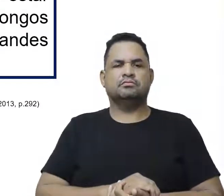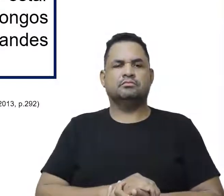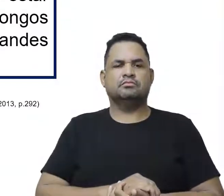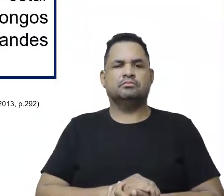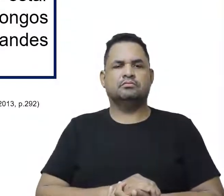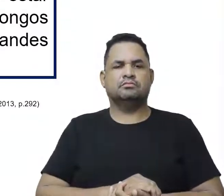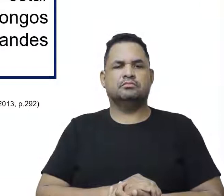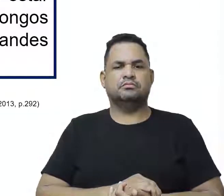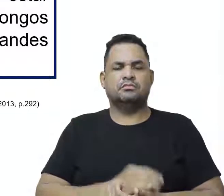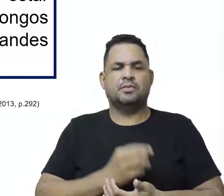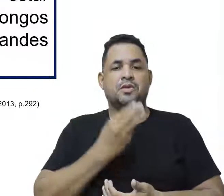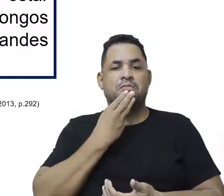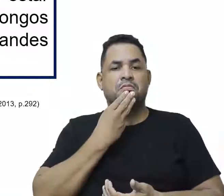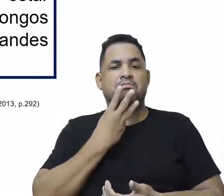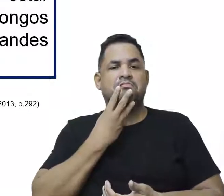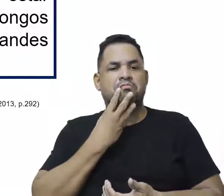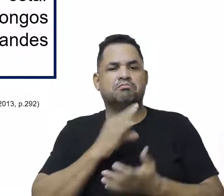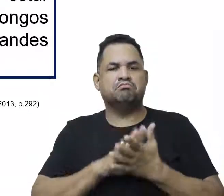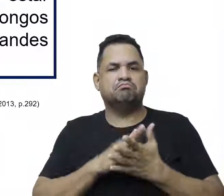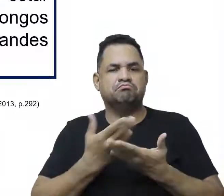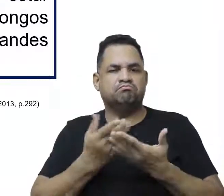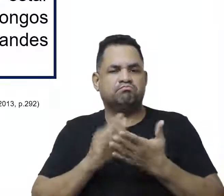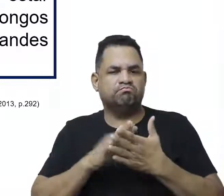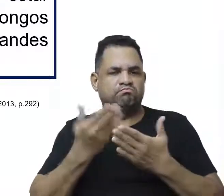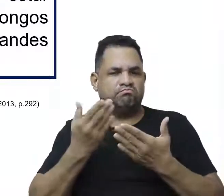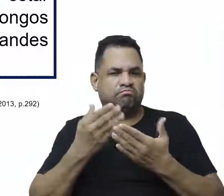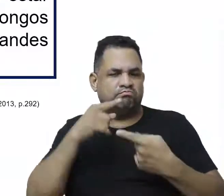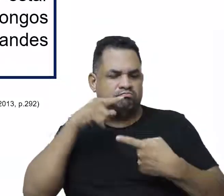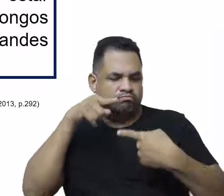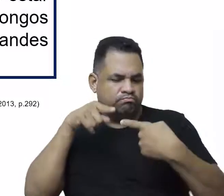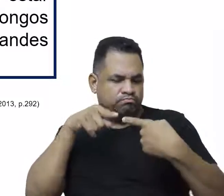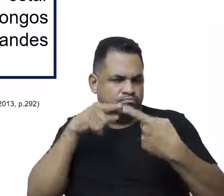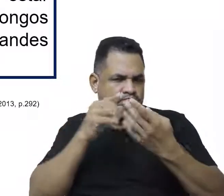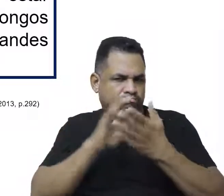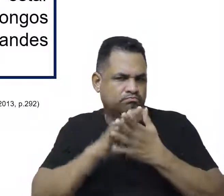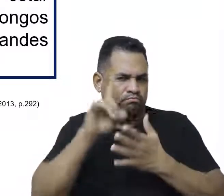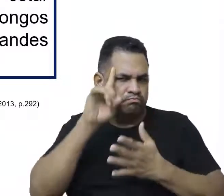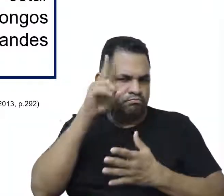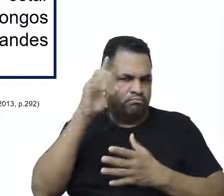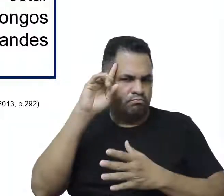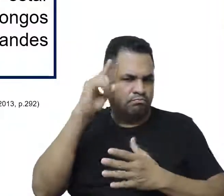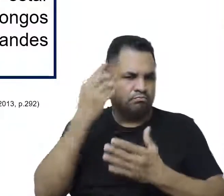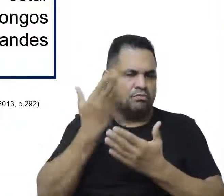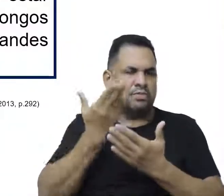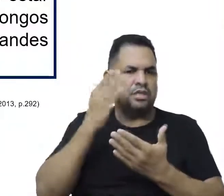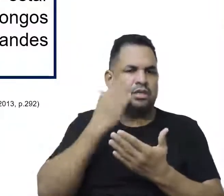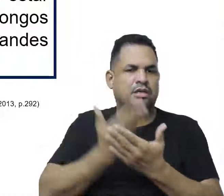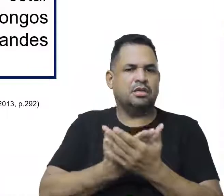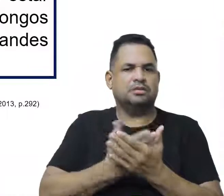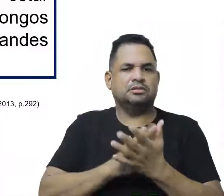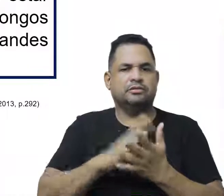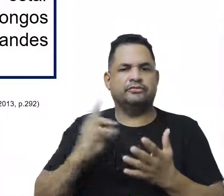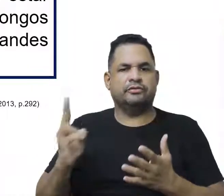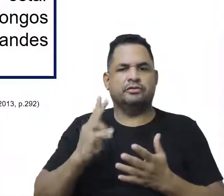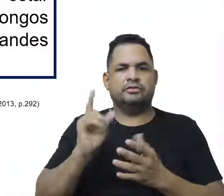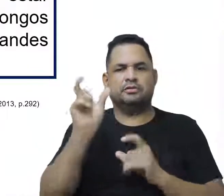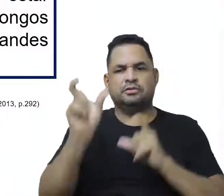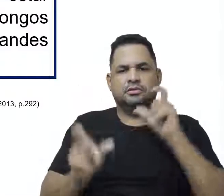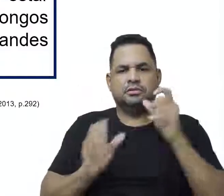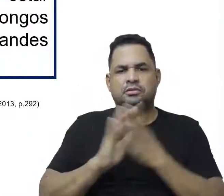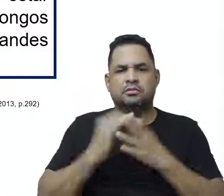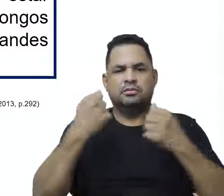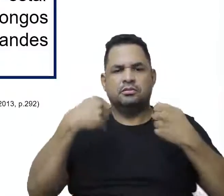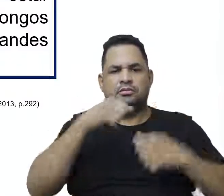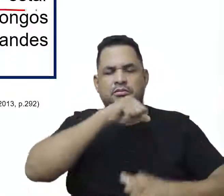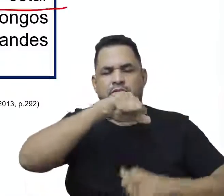o Eber procurou centraço análise nas ideias ações crenças e valores individuais que